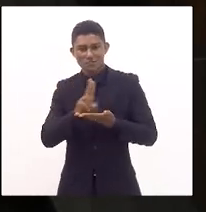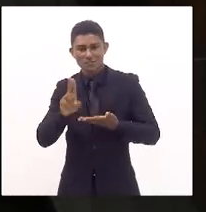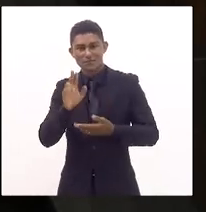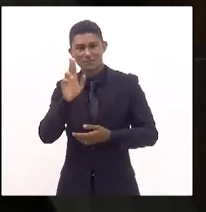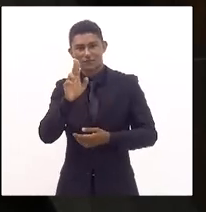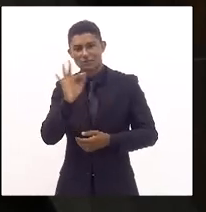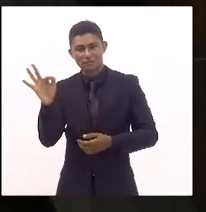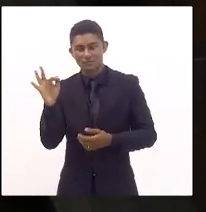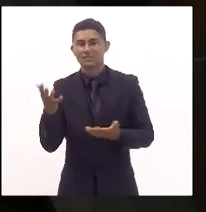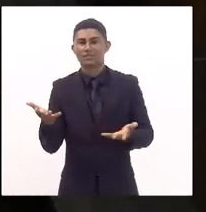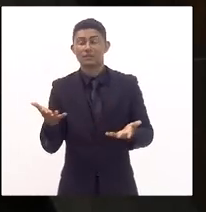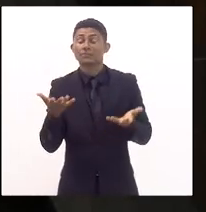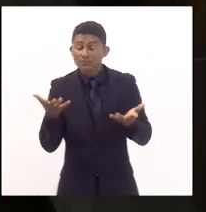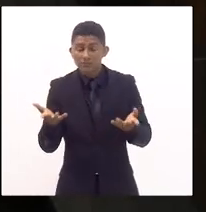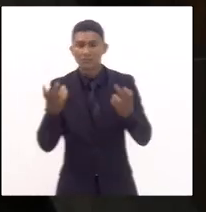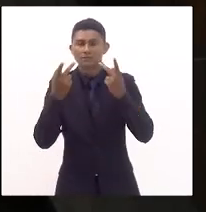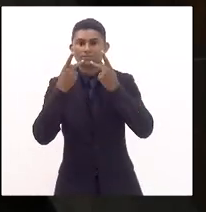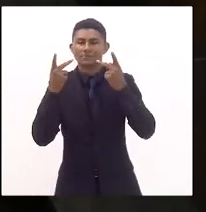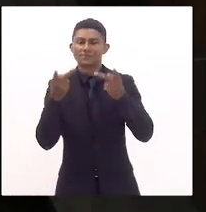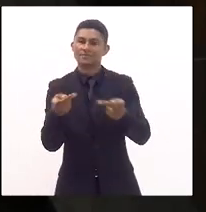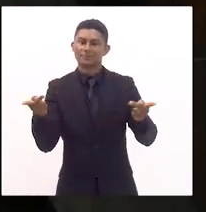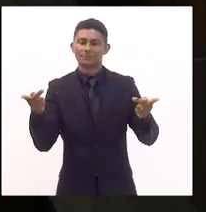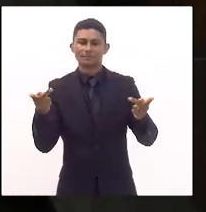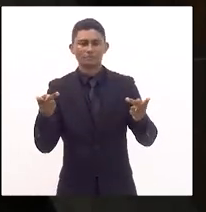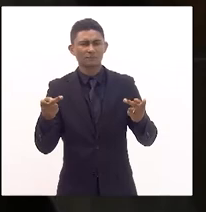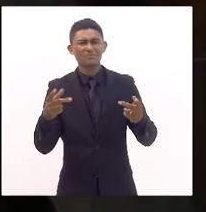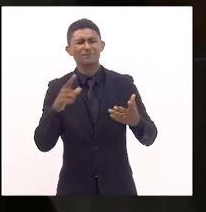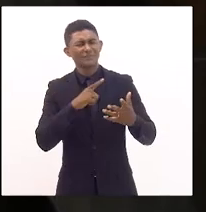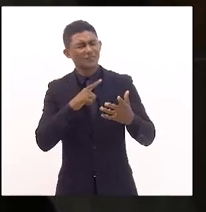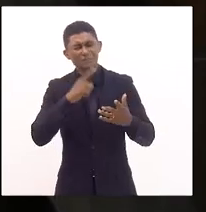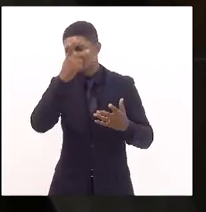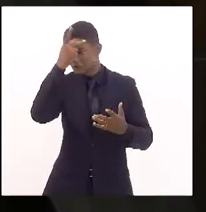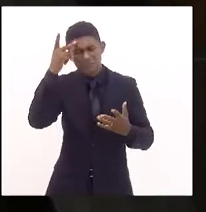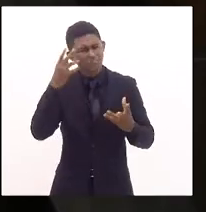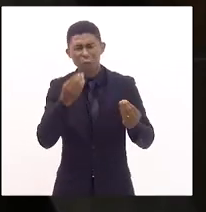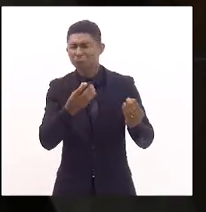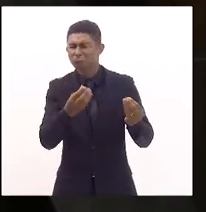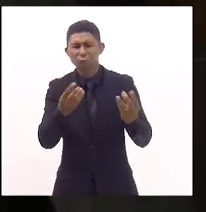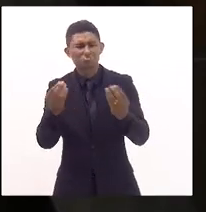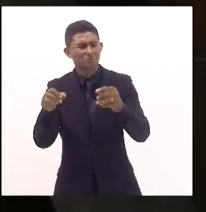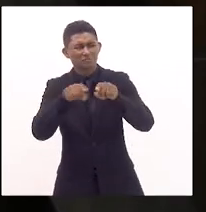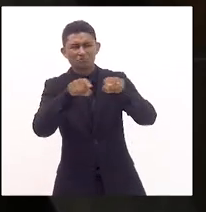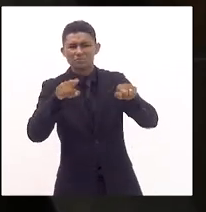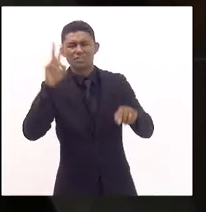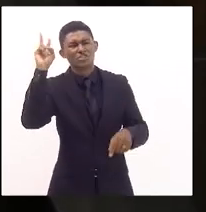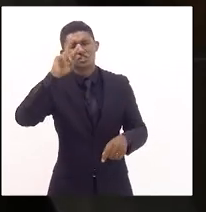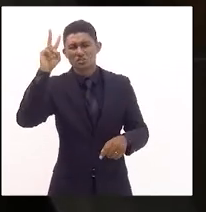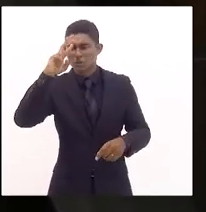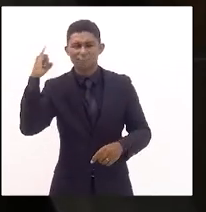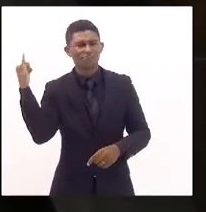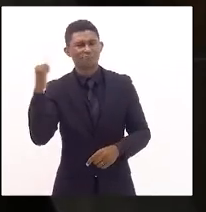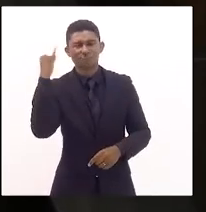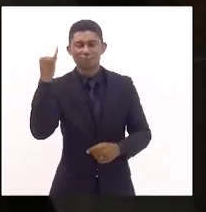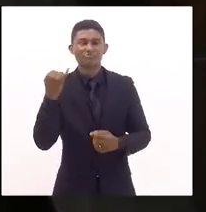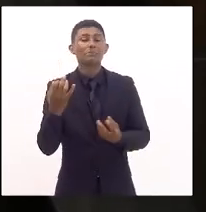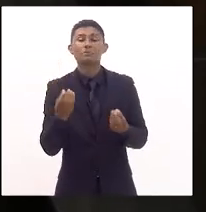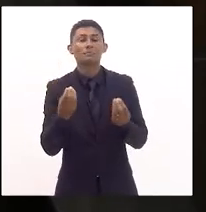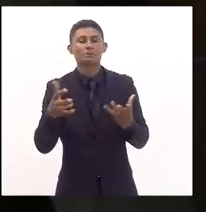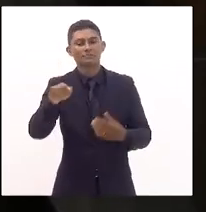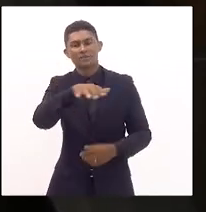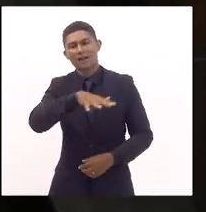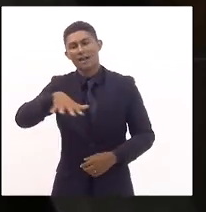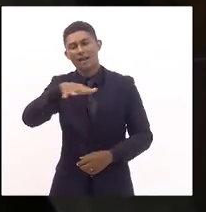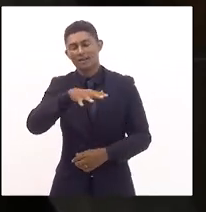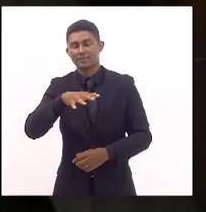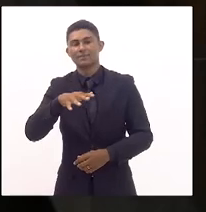aqui destacar toda essa história importante para a pedagogia, para a educação do Rio